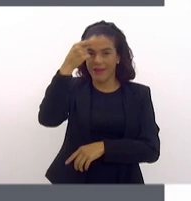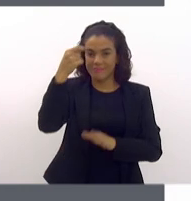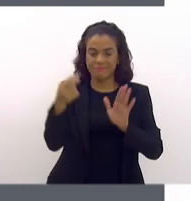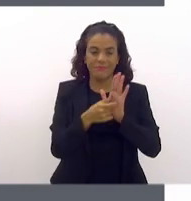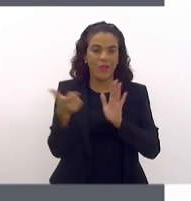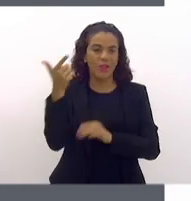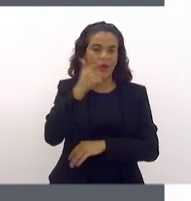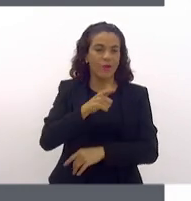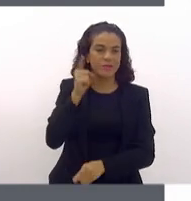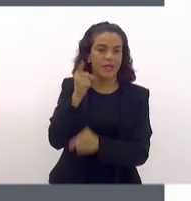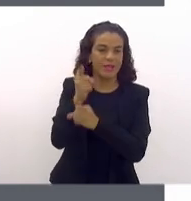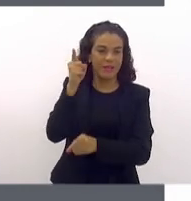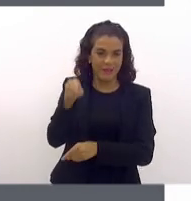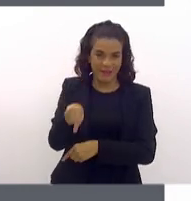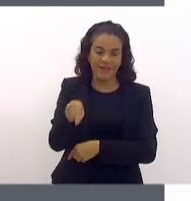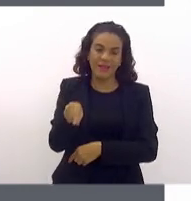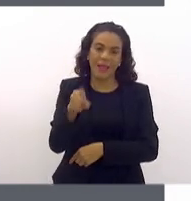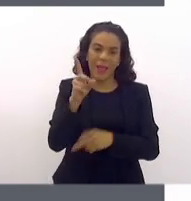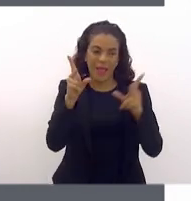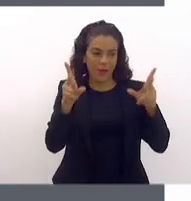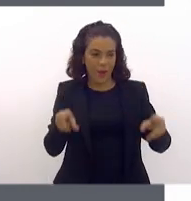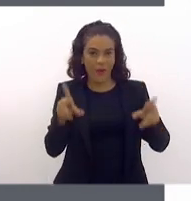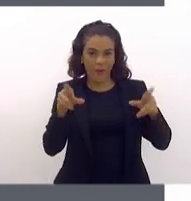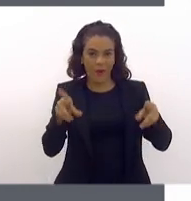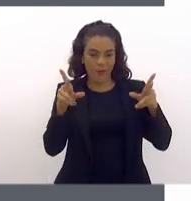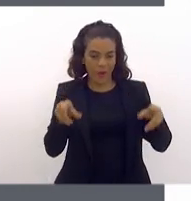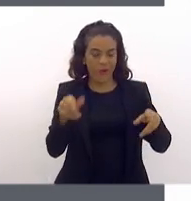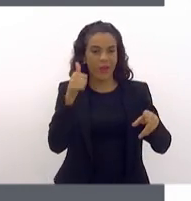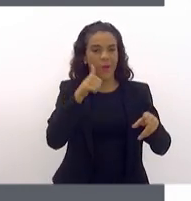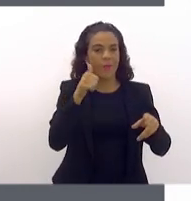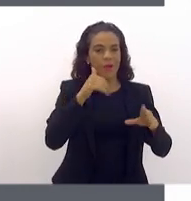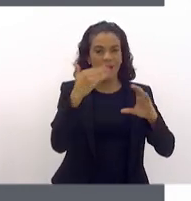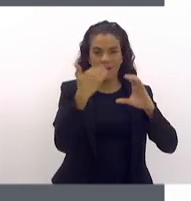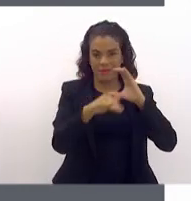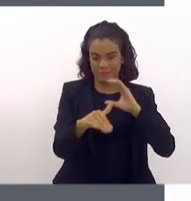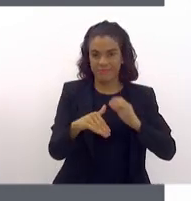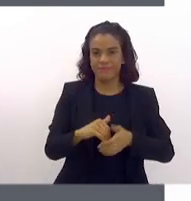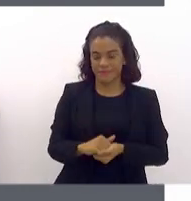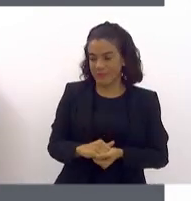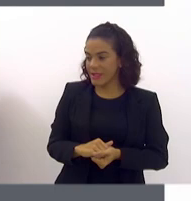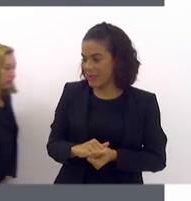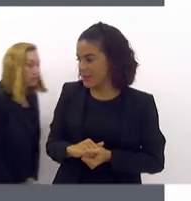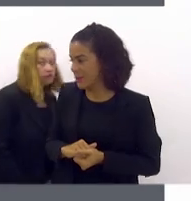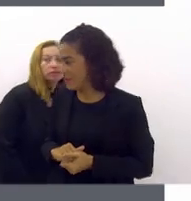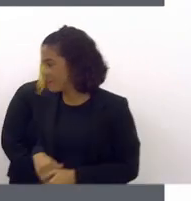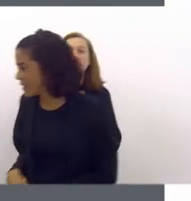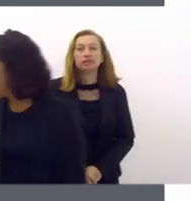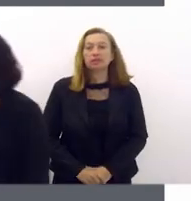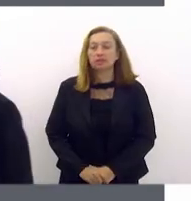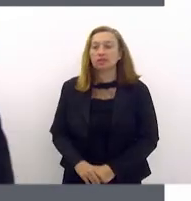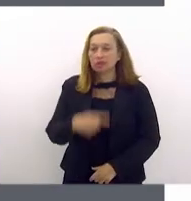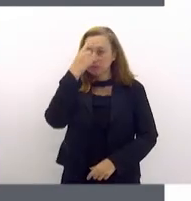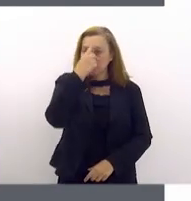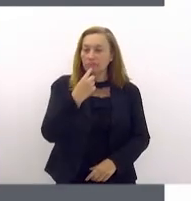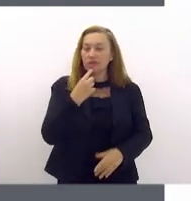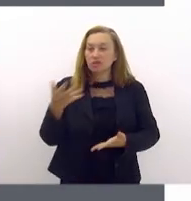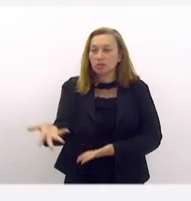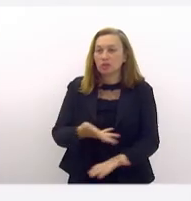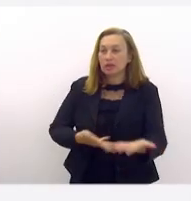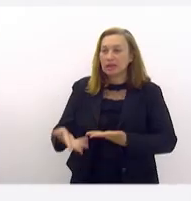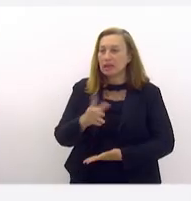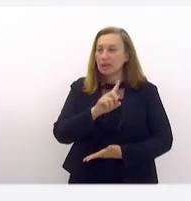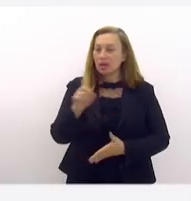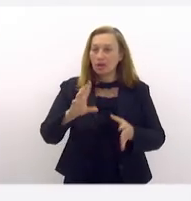não conseguir detectar que se trata da mesma imagem que a vítima reportou como sendo uma imagem compartilhada de forma não